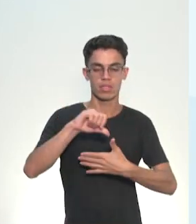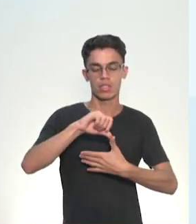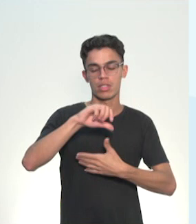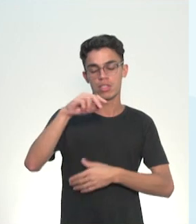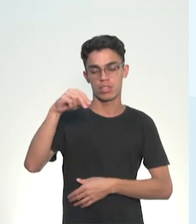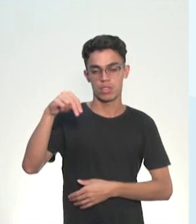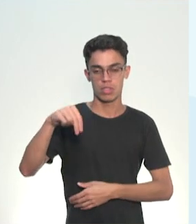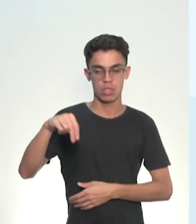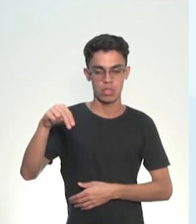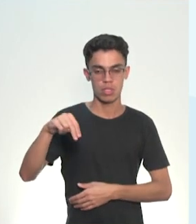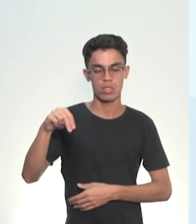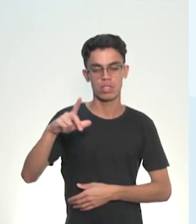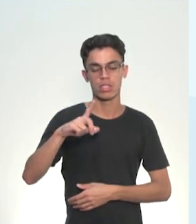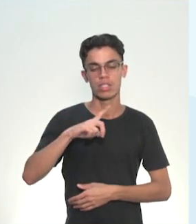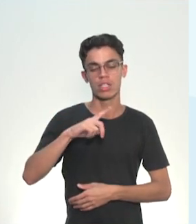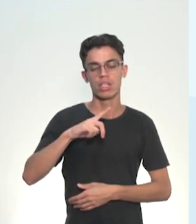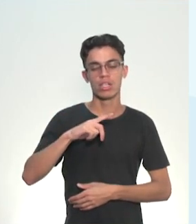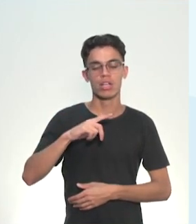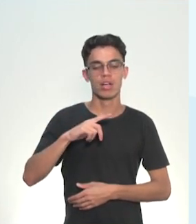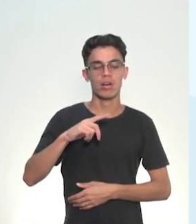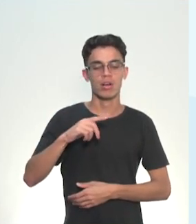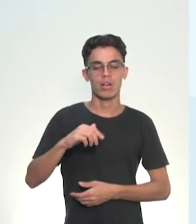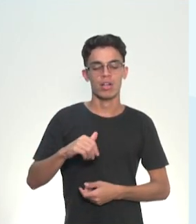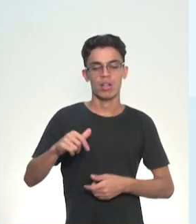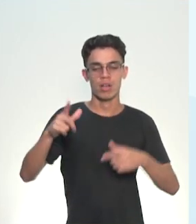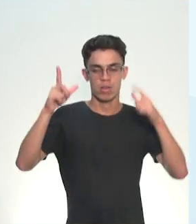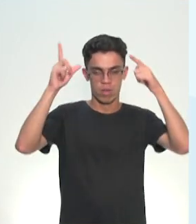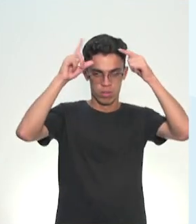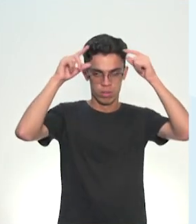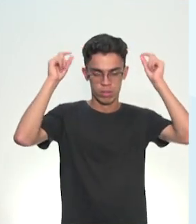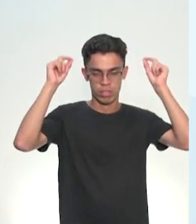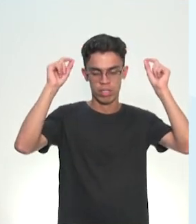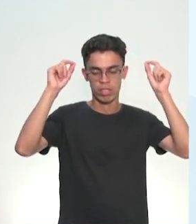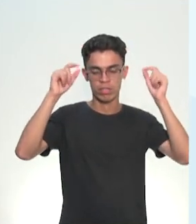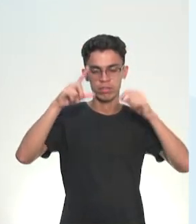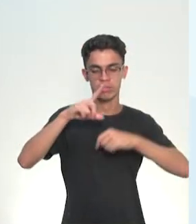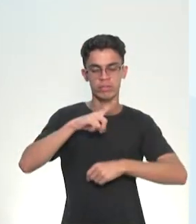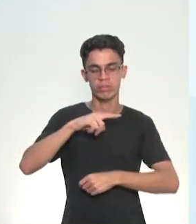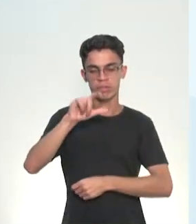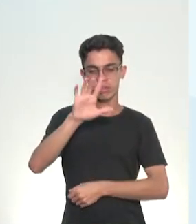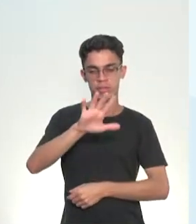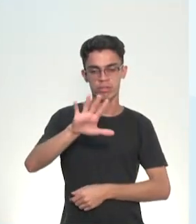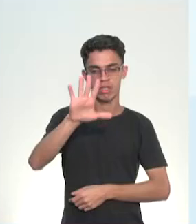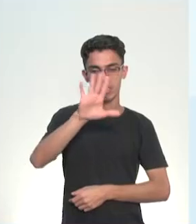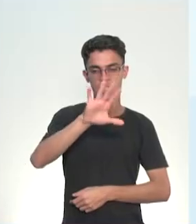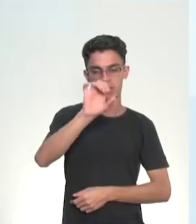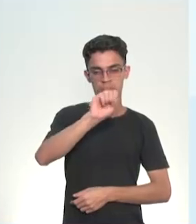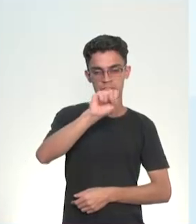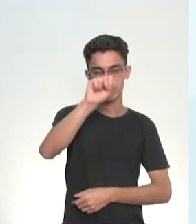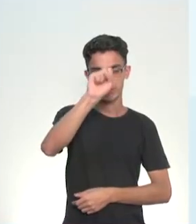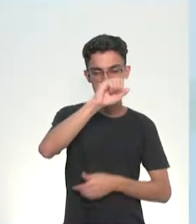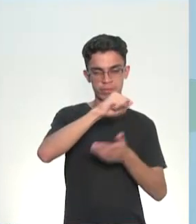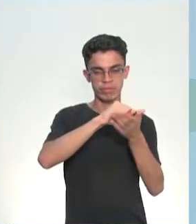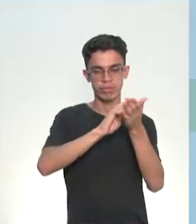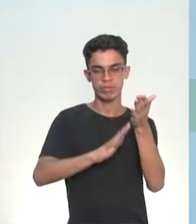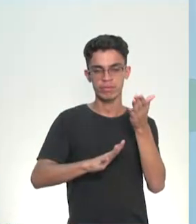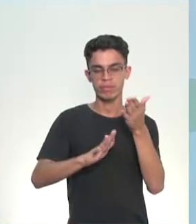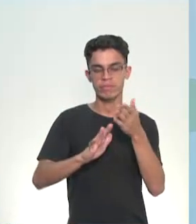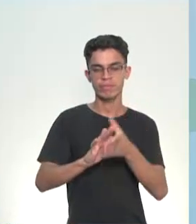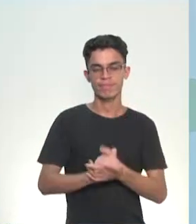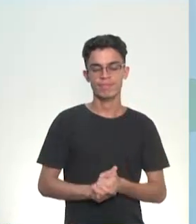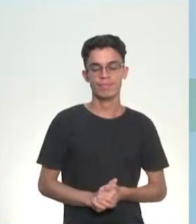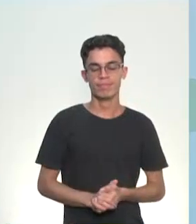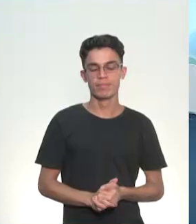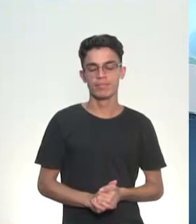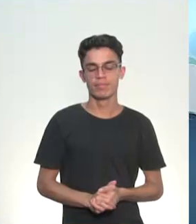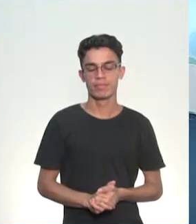né, o país, o México, América Central e América do Sul. Certo, pessoal? Vamos lá para uma atividade agora? Vamos lá